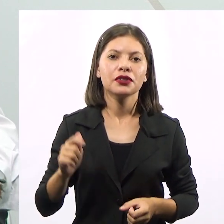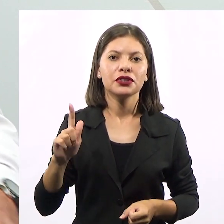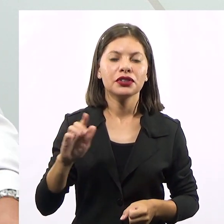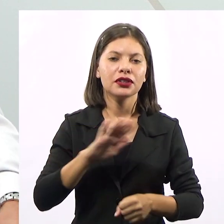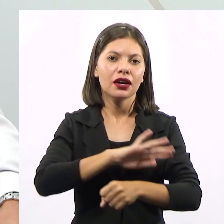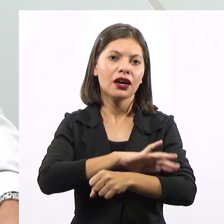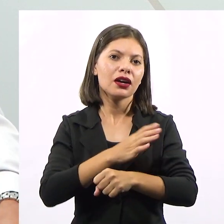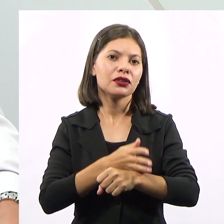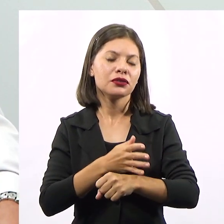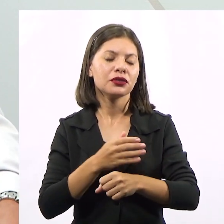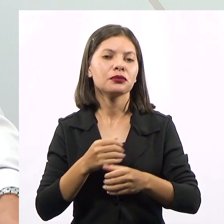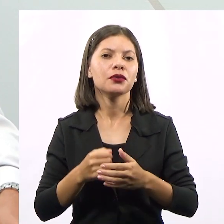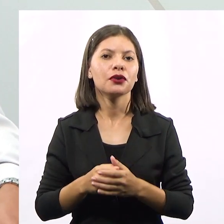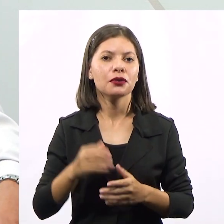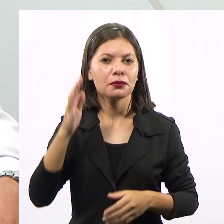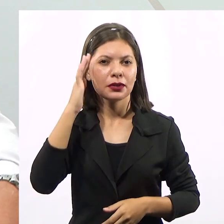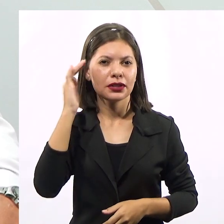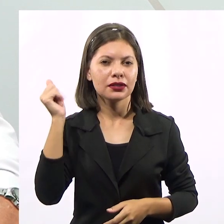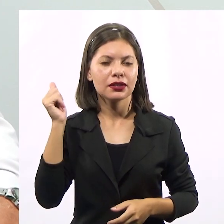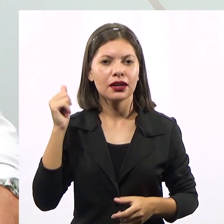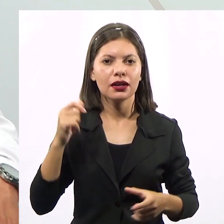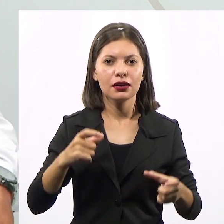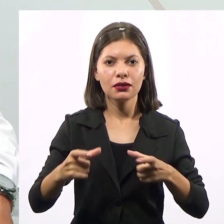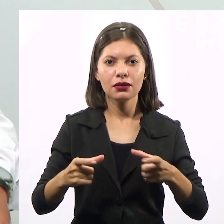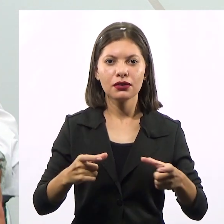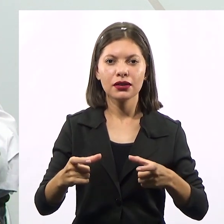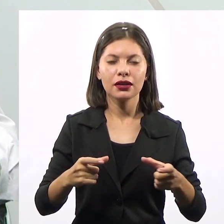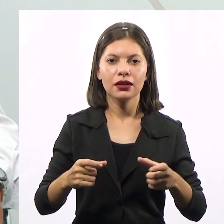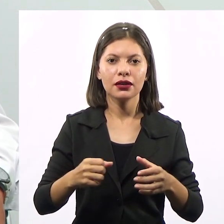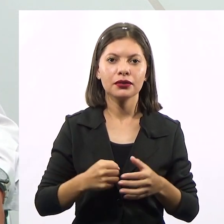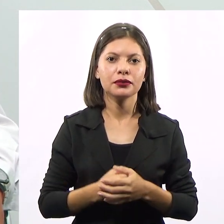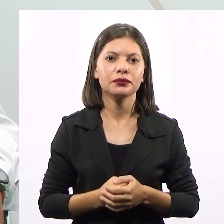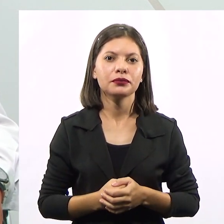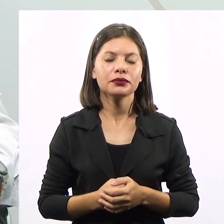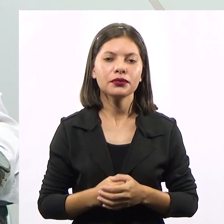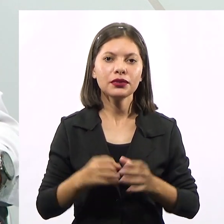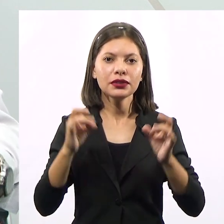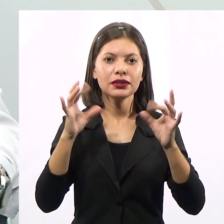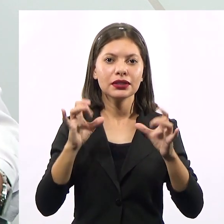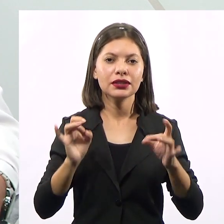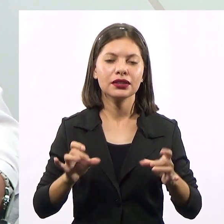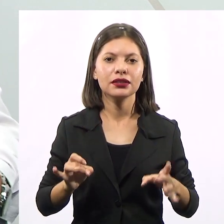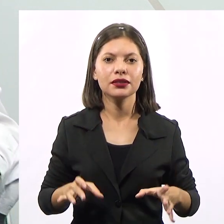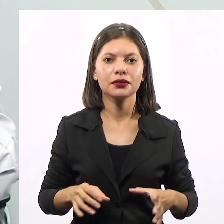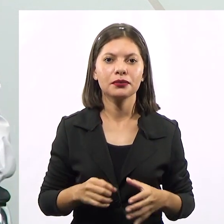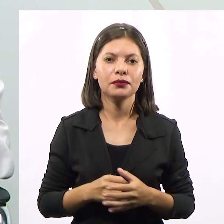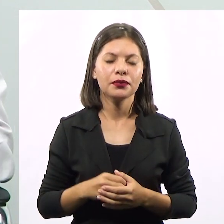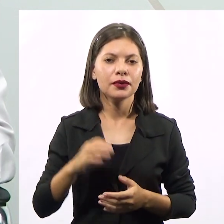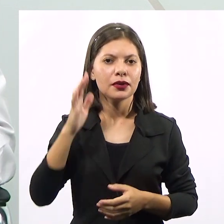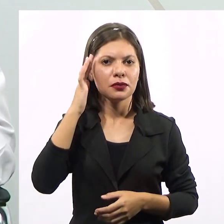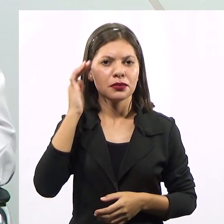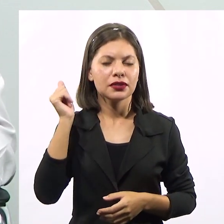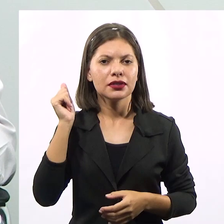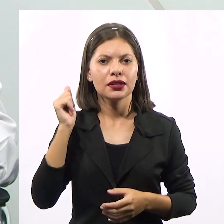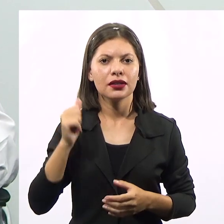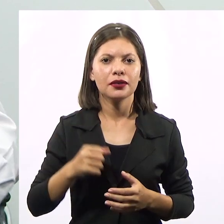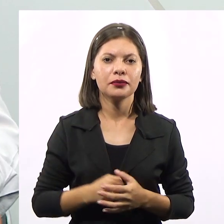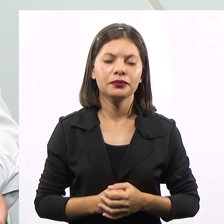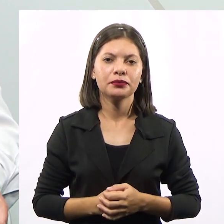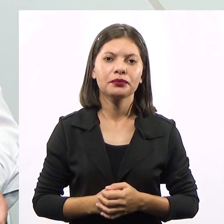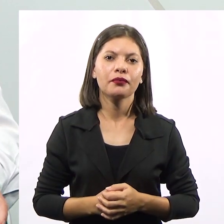você pensar essa descrição da região e da localização. E volto para a descrição. Quando a gente